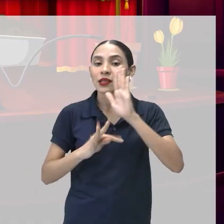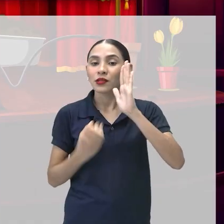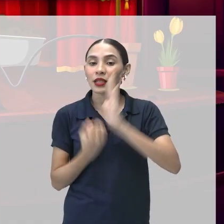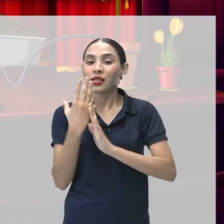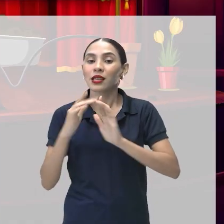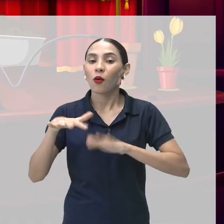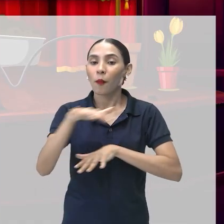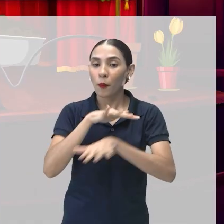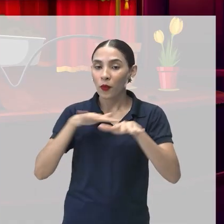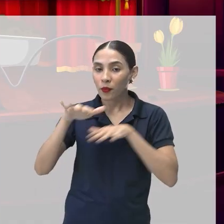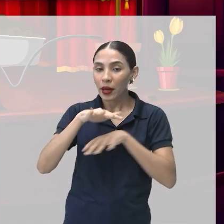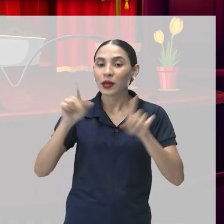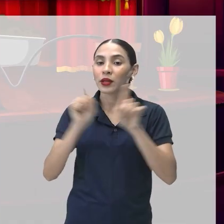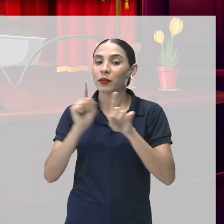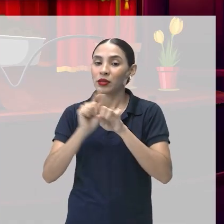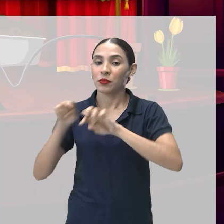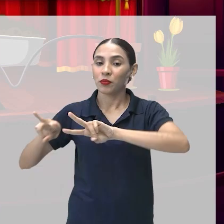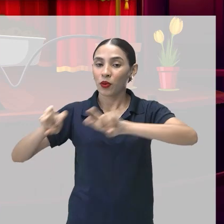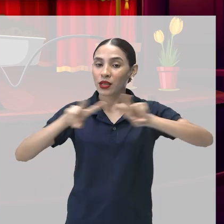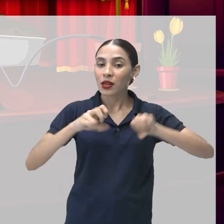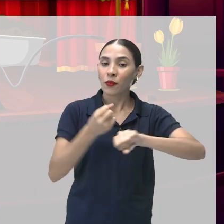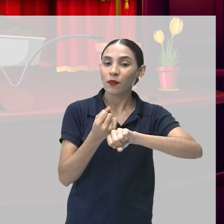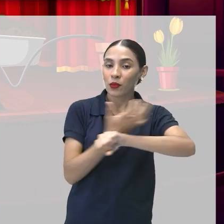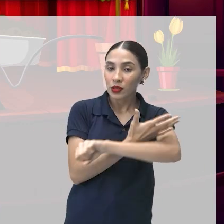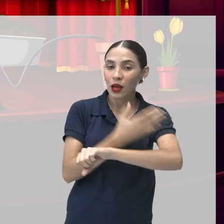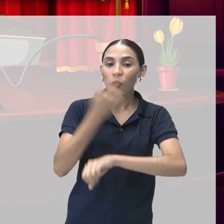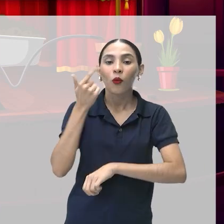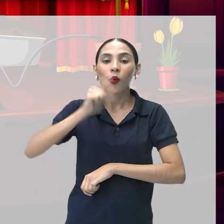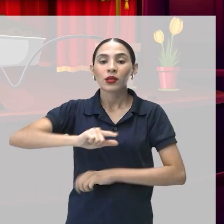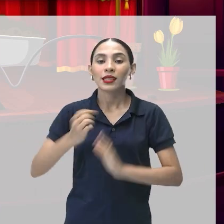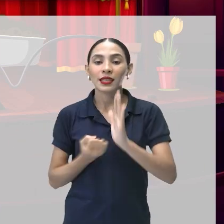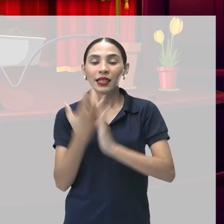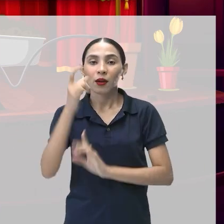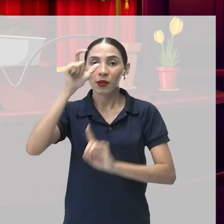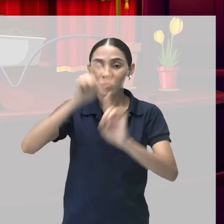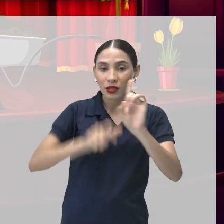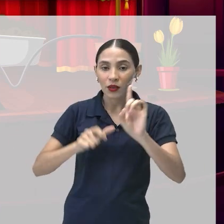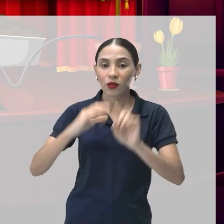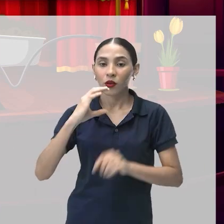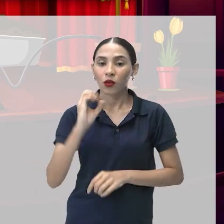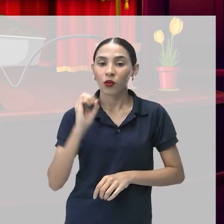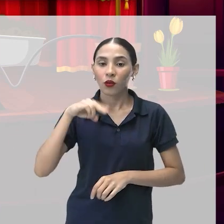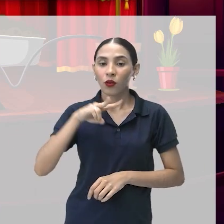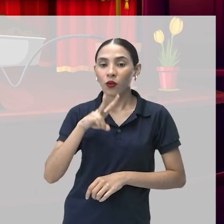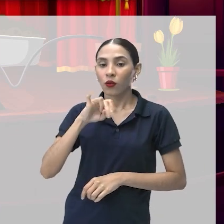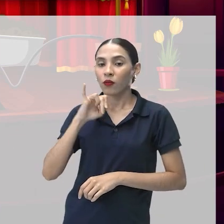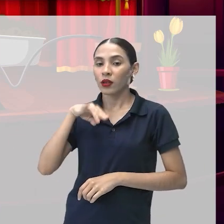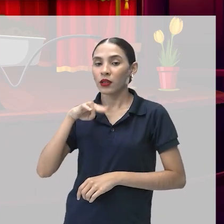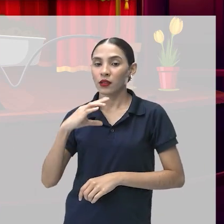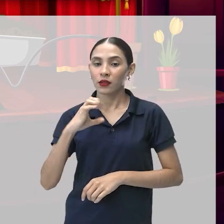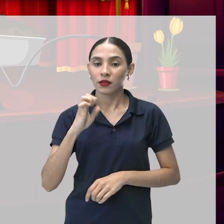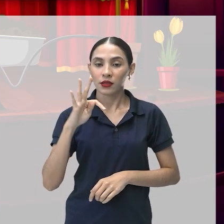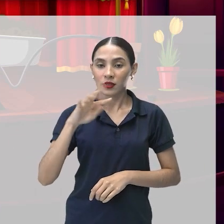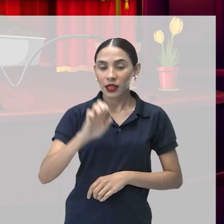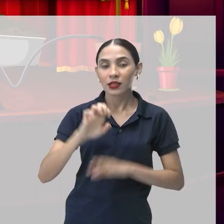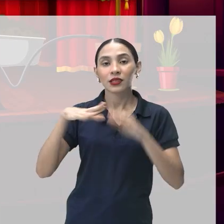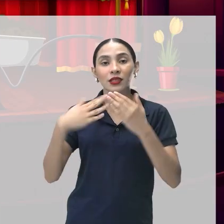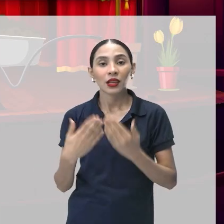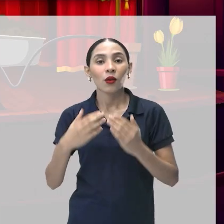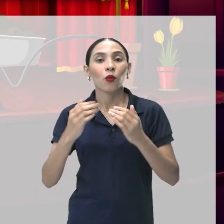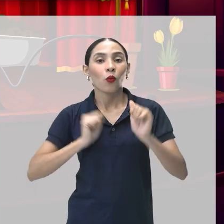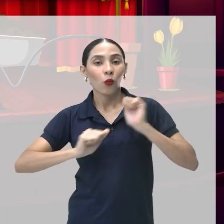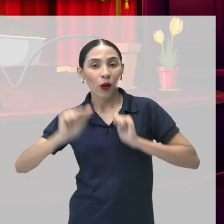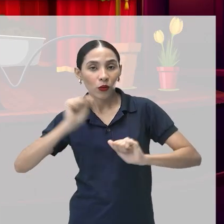de movimentos e exploração emocional para criar um personagem convincente. Então, o